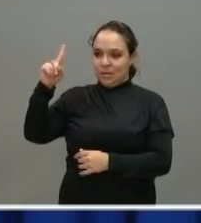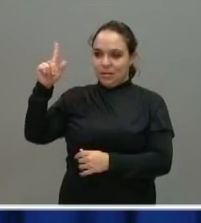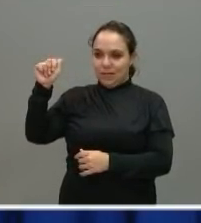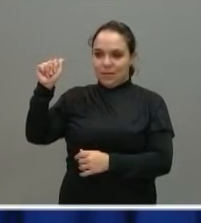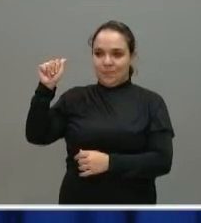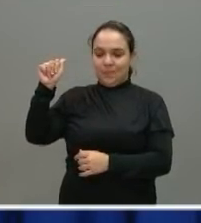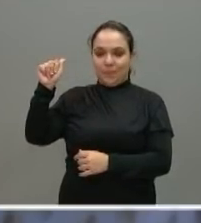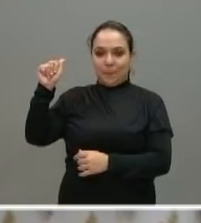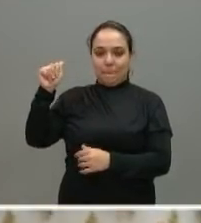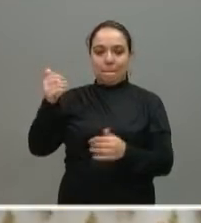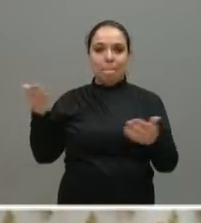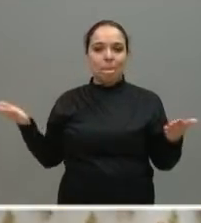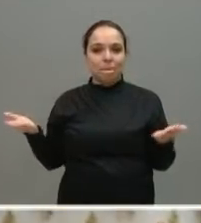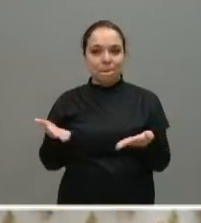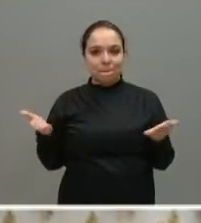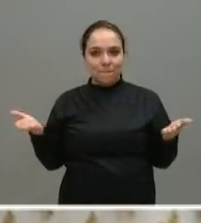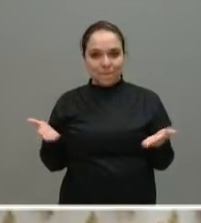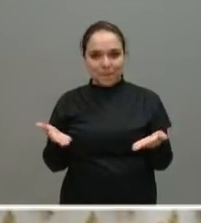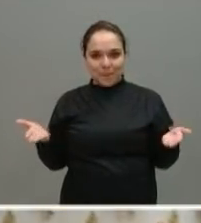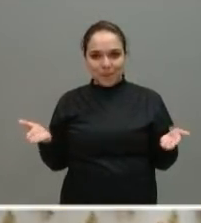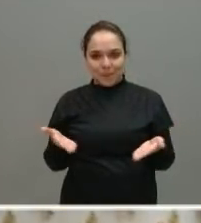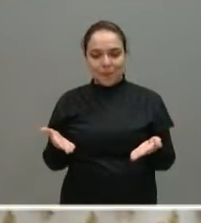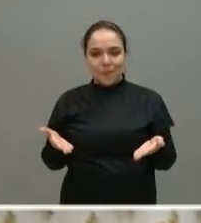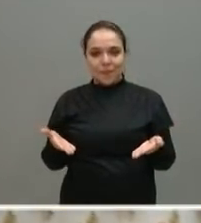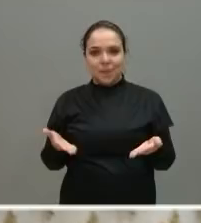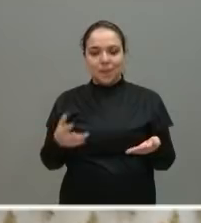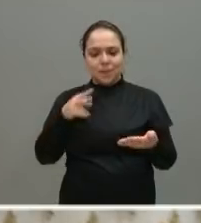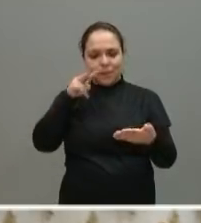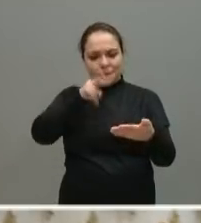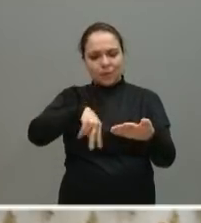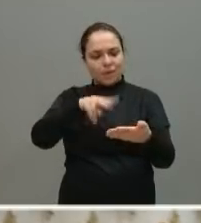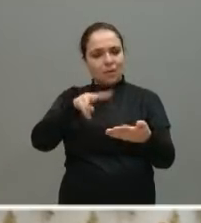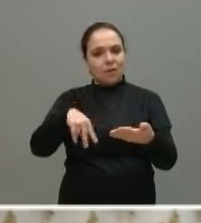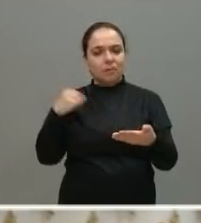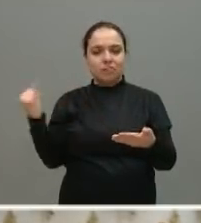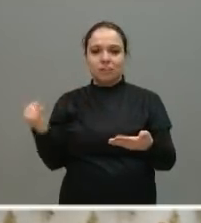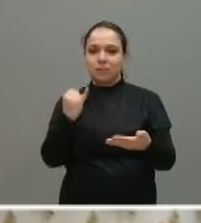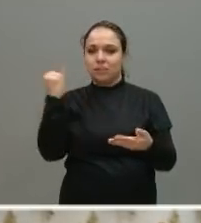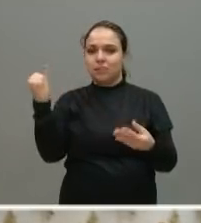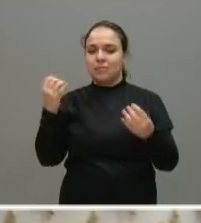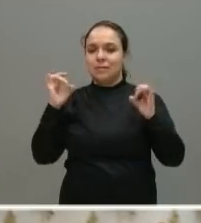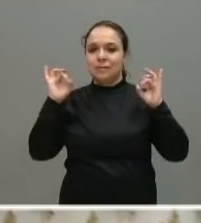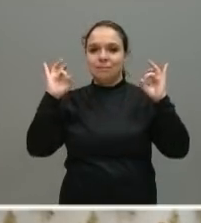a liturgia de hoje é de uma riqueza imensa.